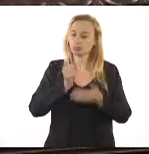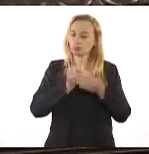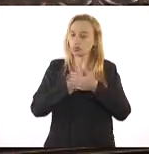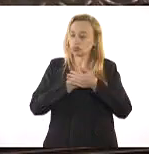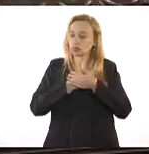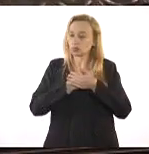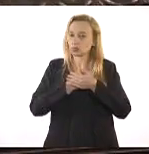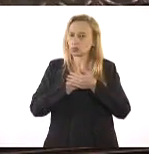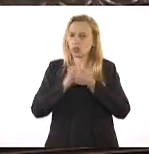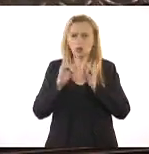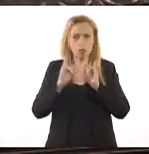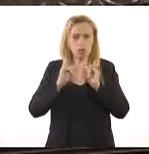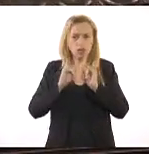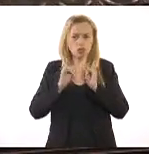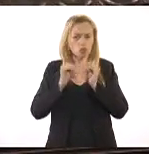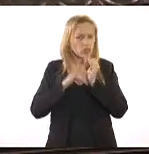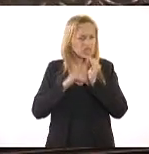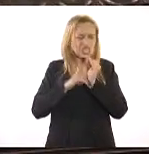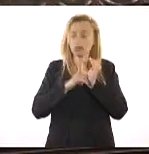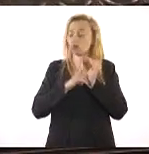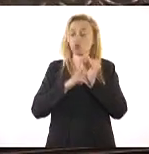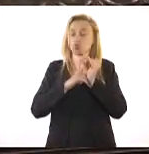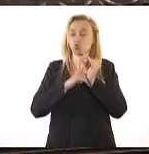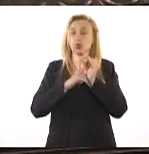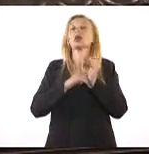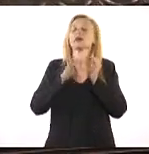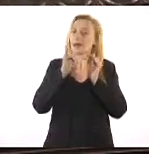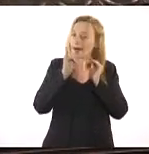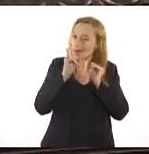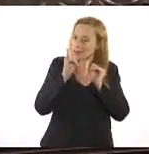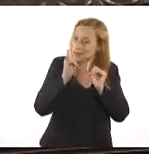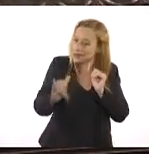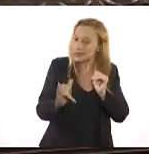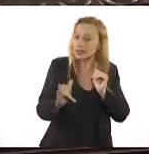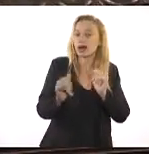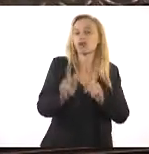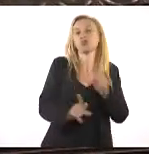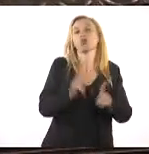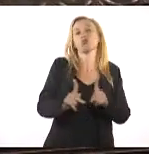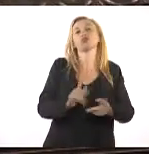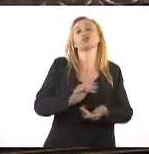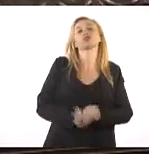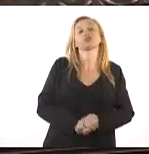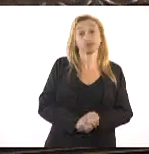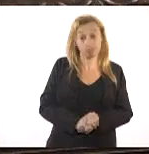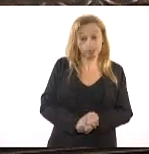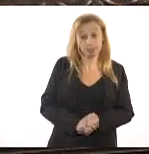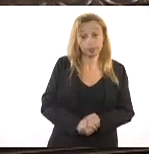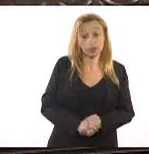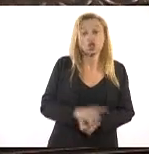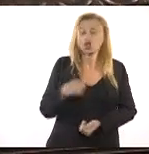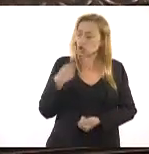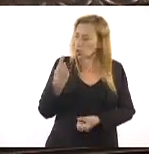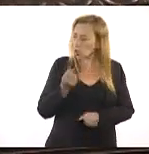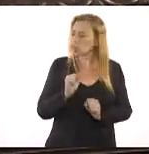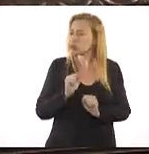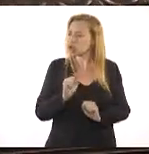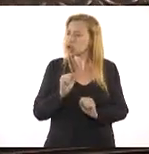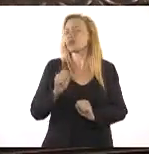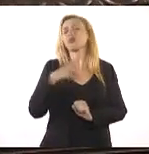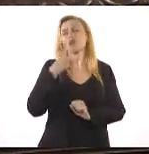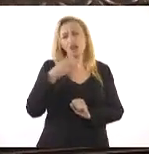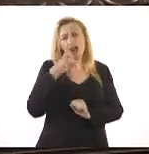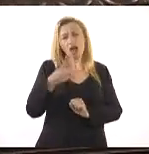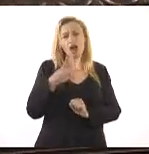informação dessa como segredo, né? Ele tem que informar a população. Nós poderíamos falar, como